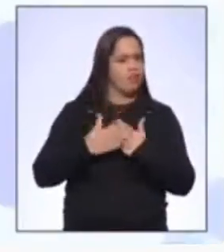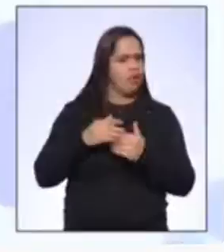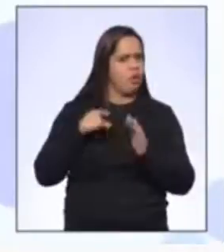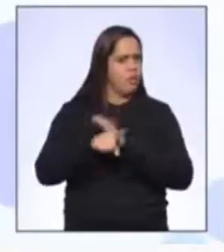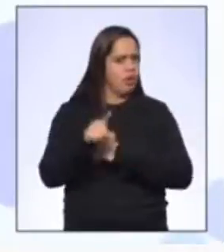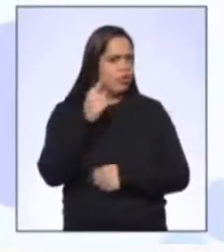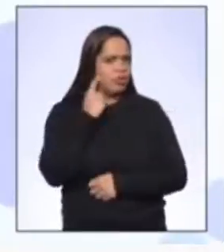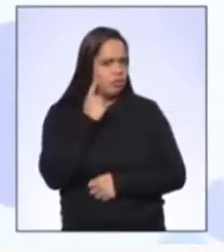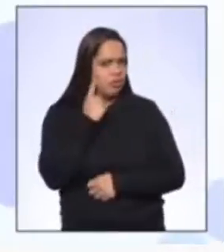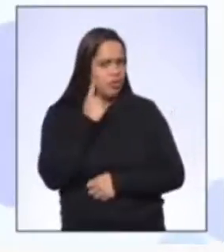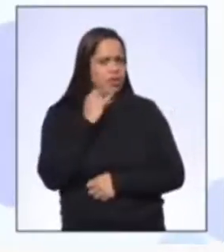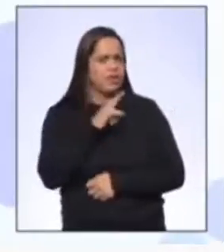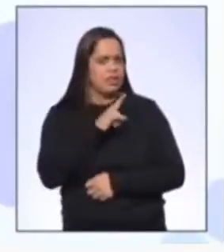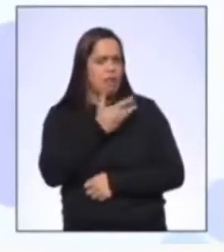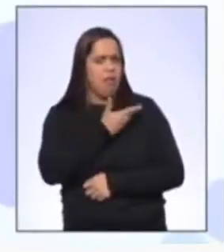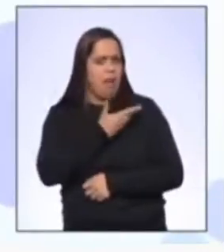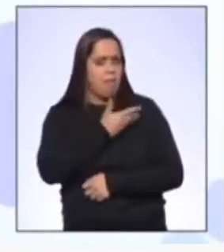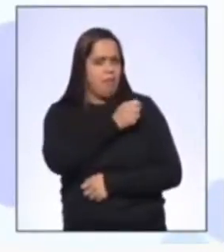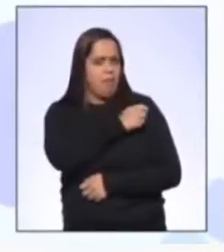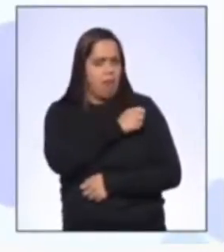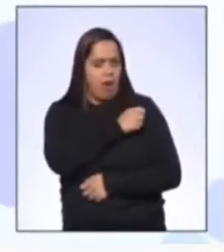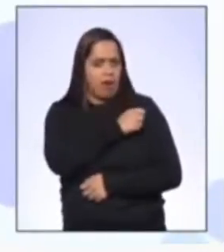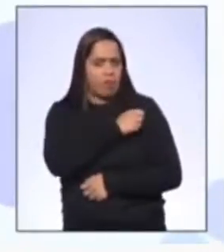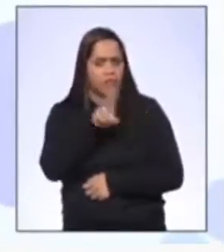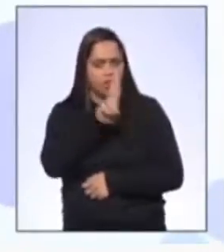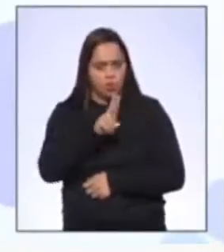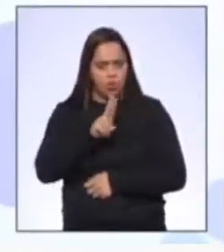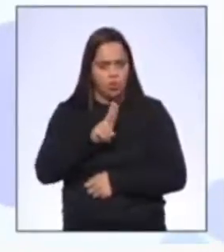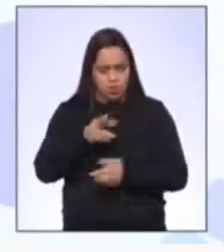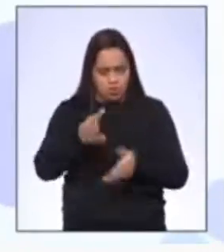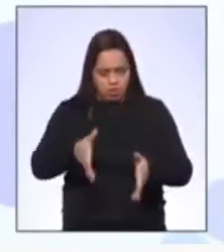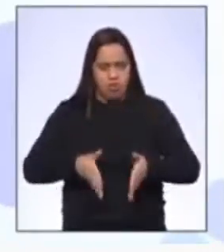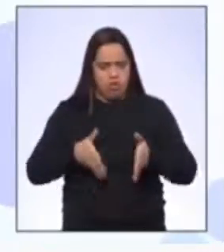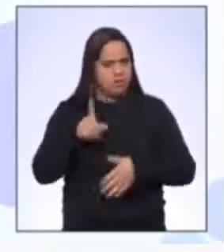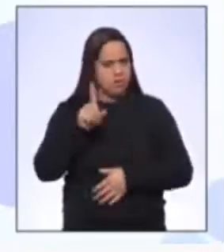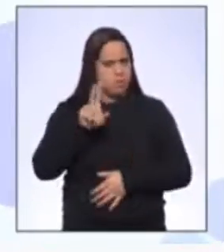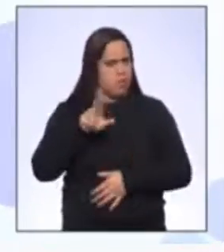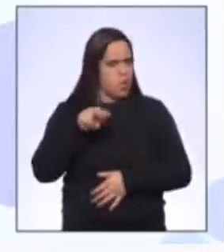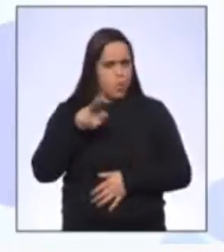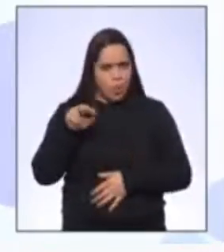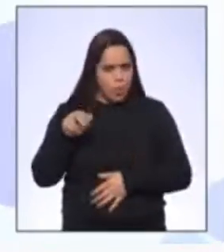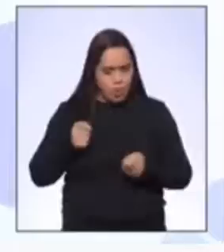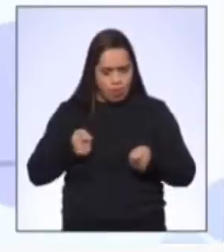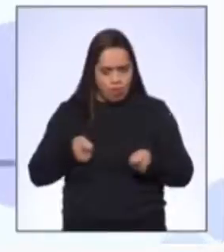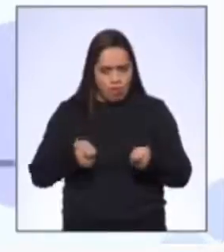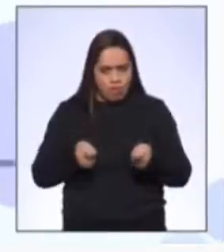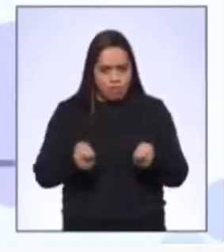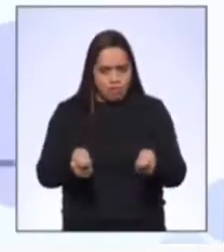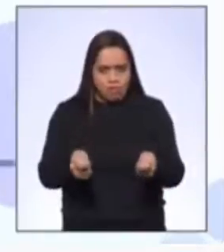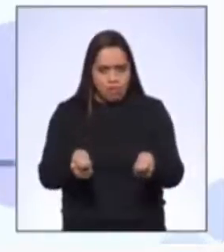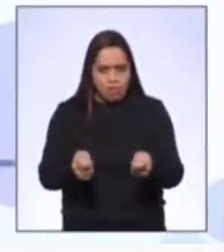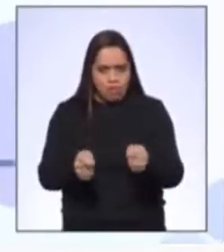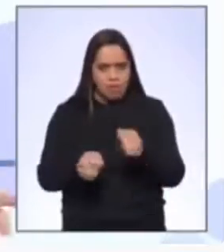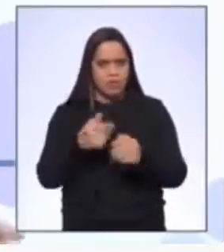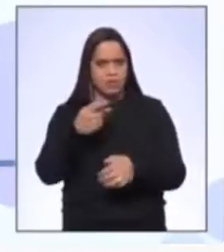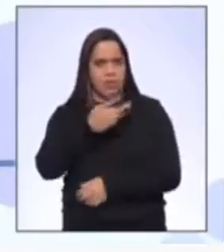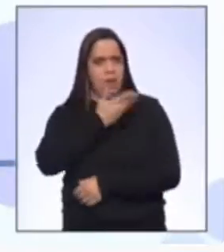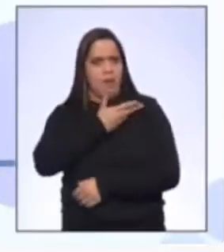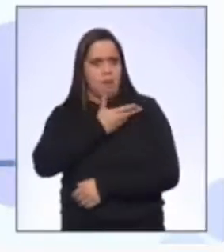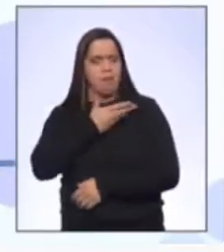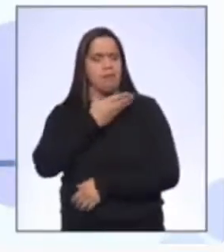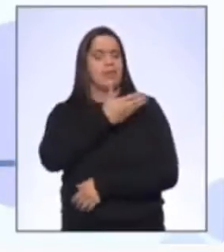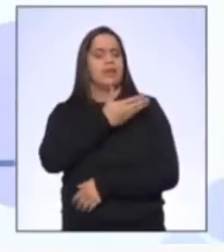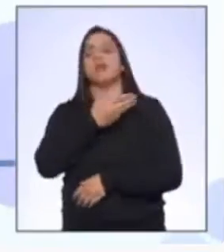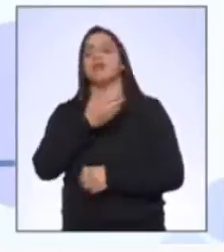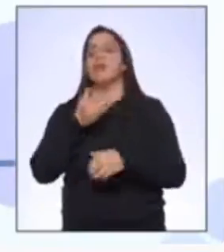nunca empurraram se tinha algum colega lá com de cadeira de rodas você nunca empurrou para que o aluno participasse